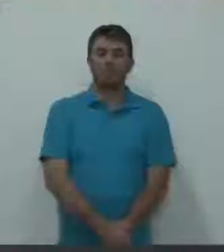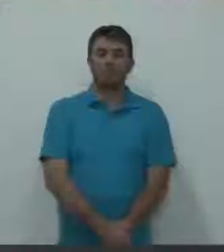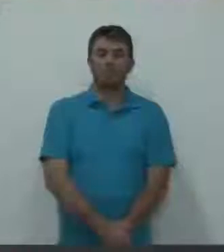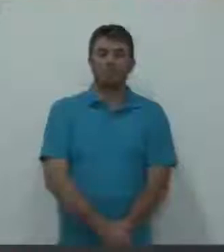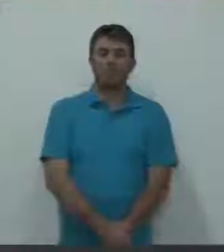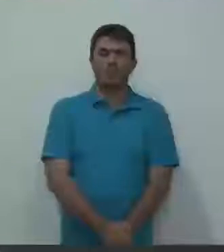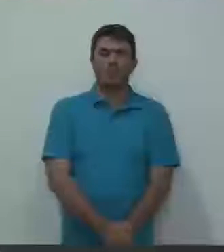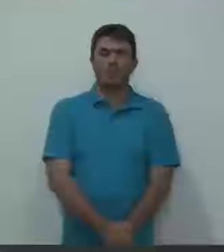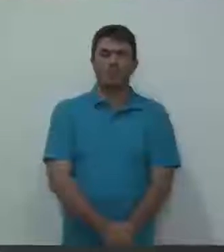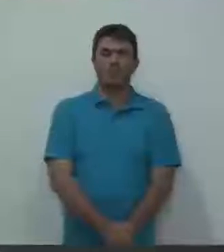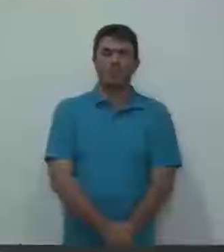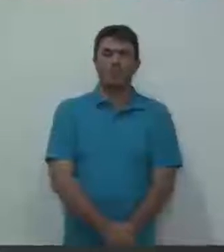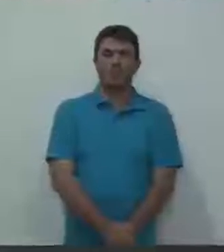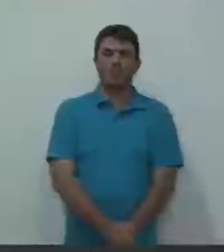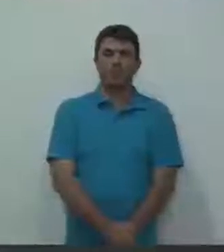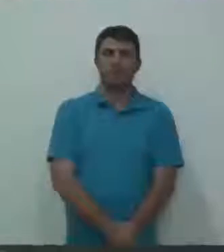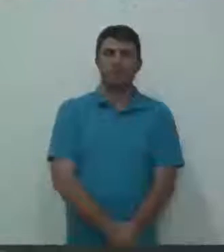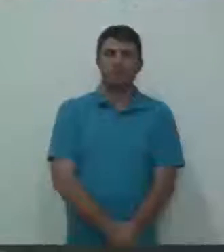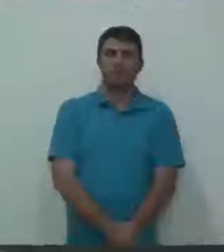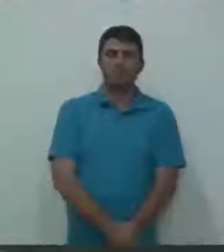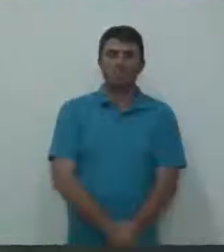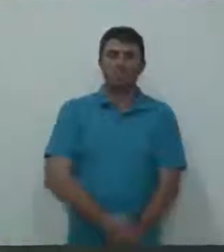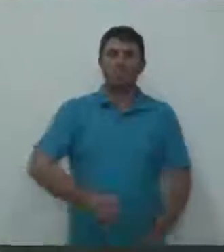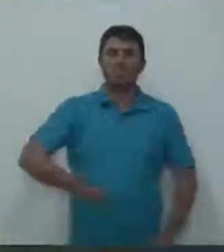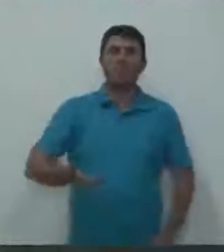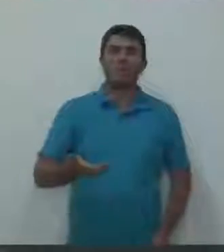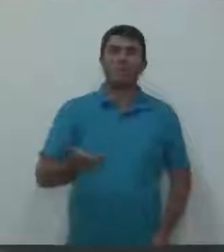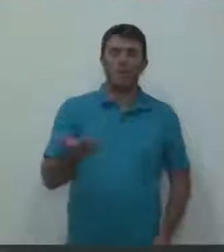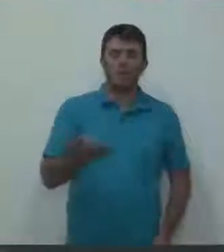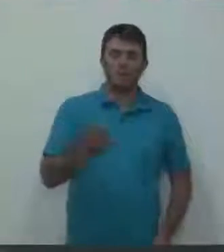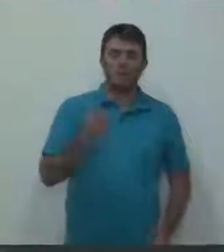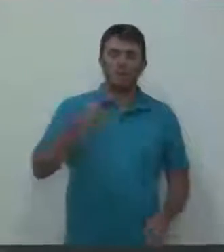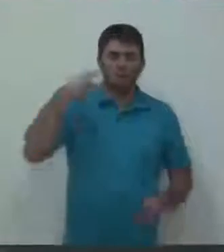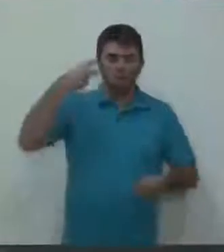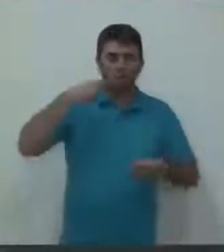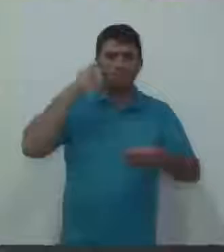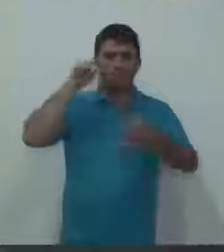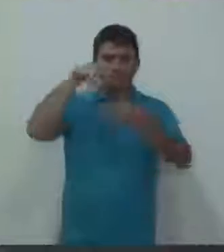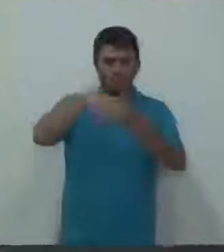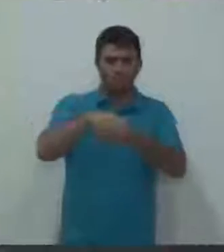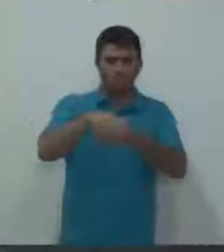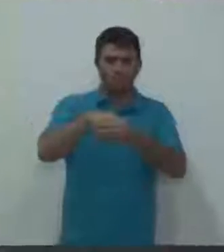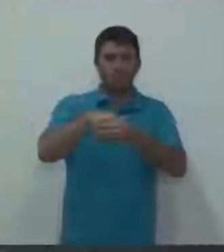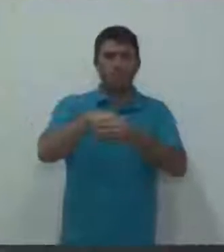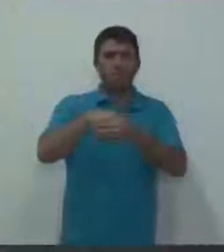Bom, só também visando colaborar todos os vereadores que estarão votando e esclarecendo para todos,